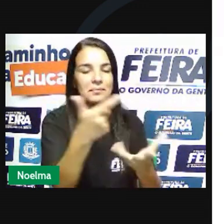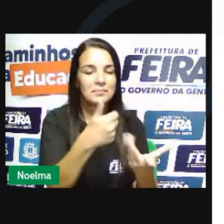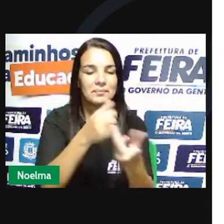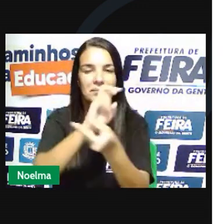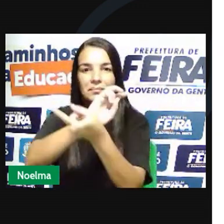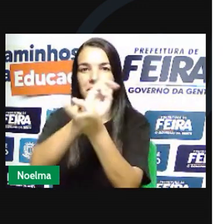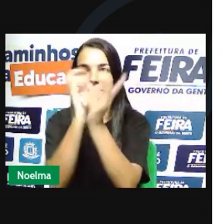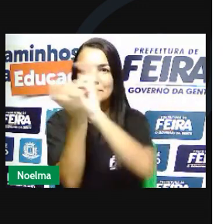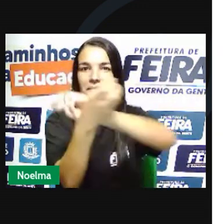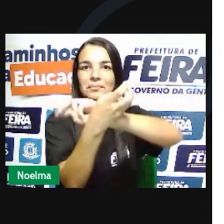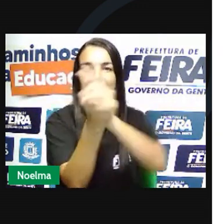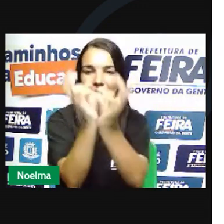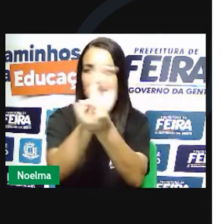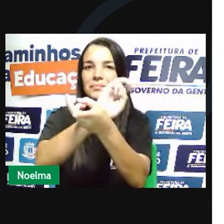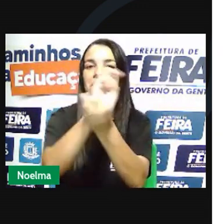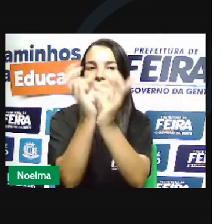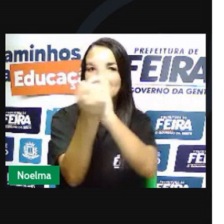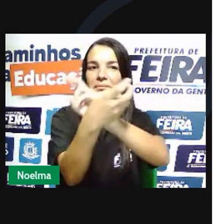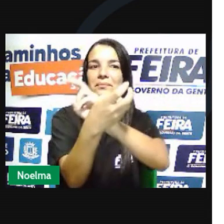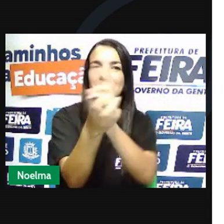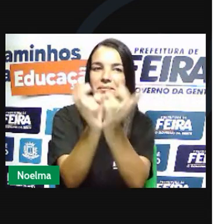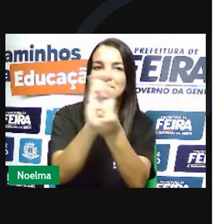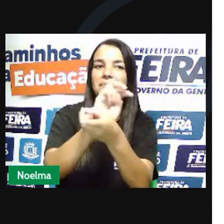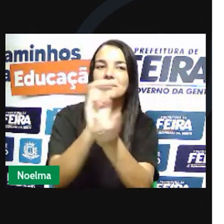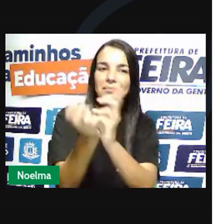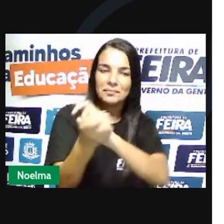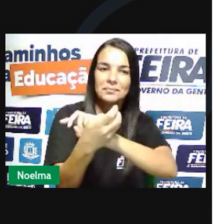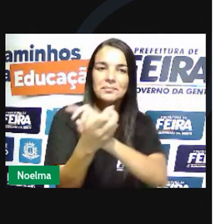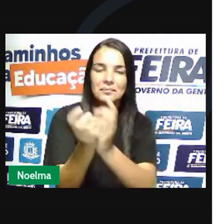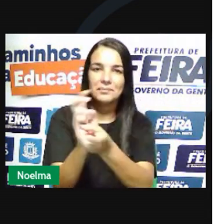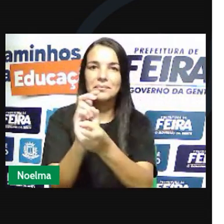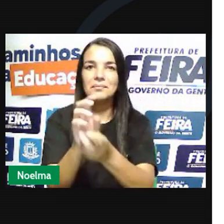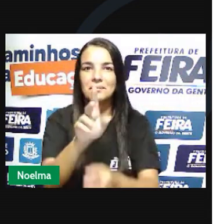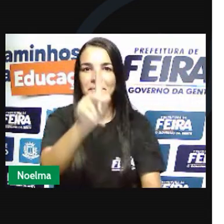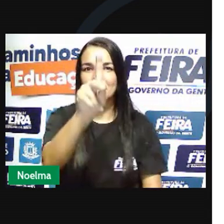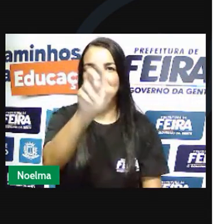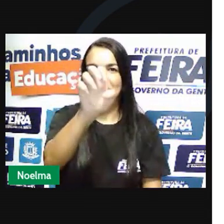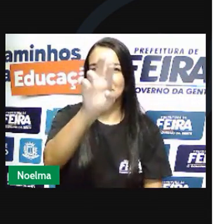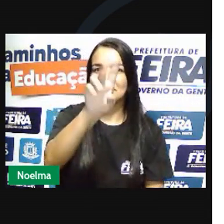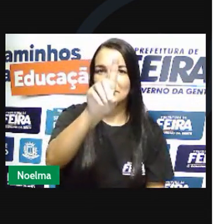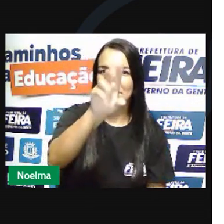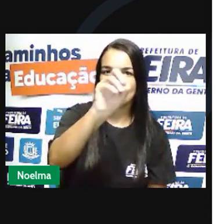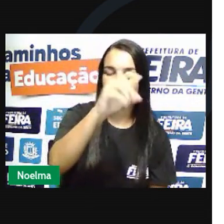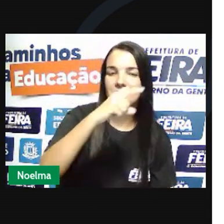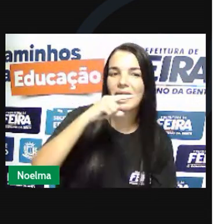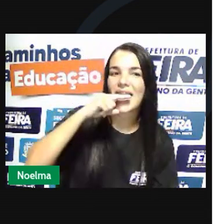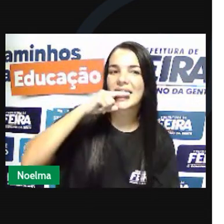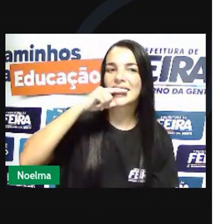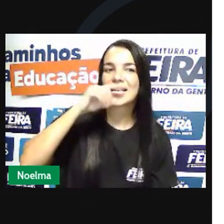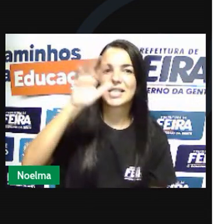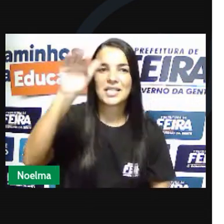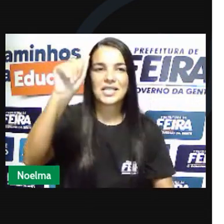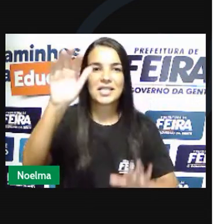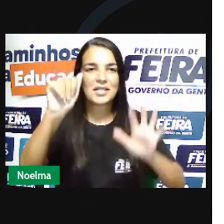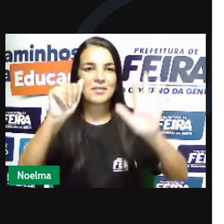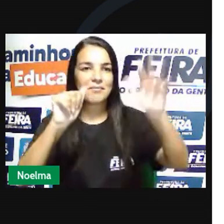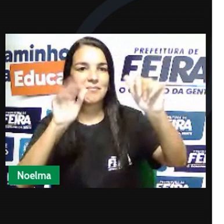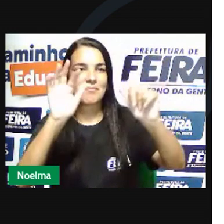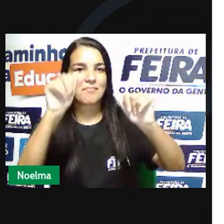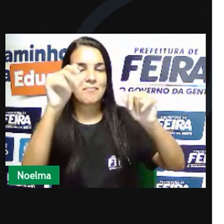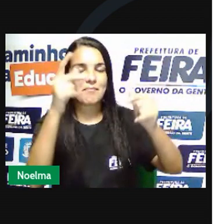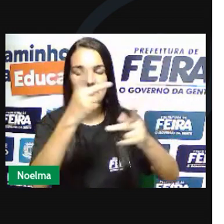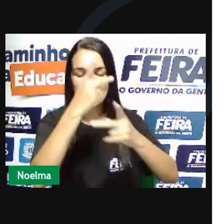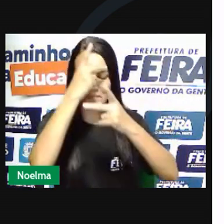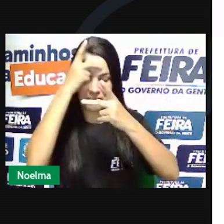da Bahia. Já mandei chamar dentro do canavial. Já mandei chamar